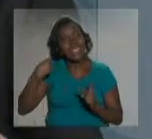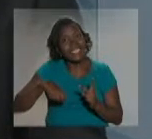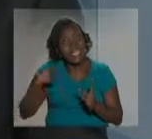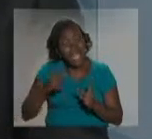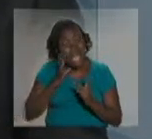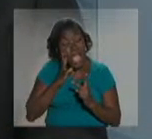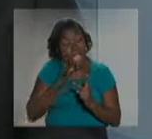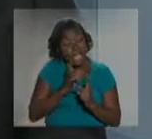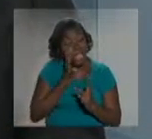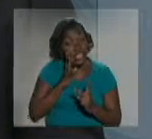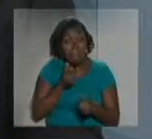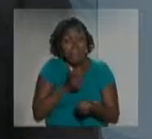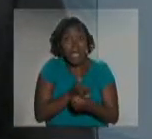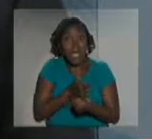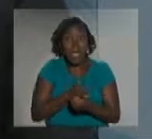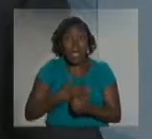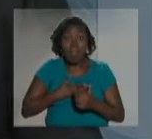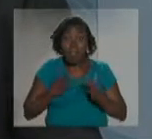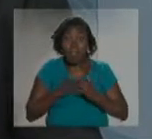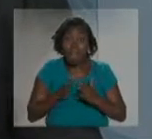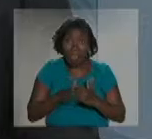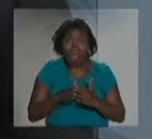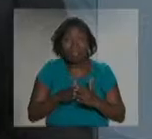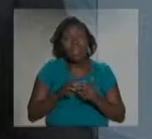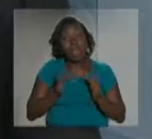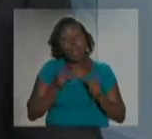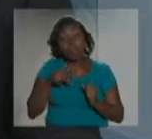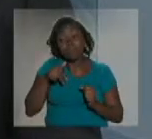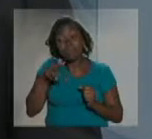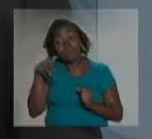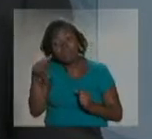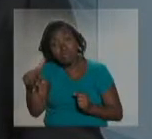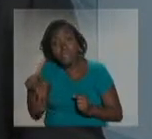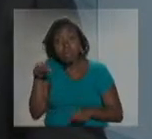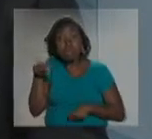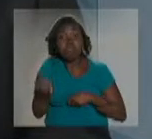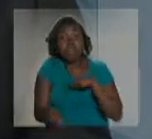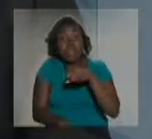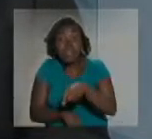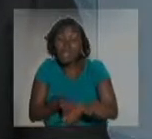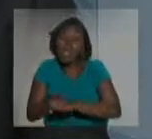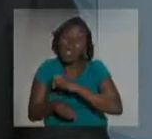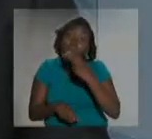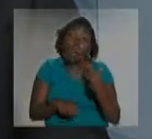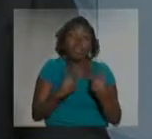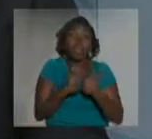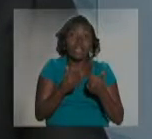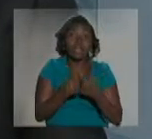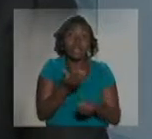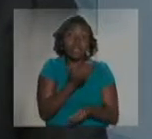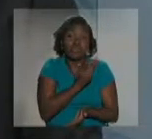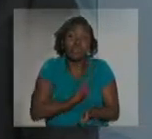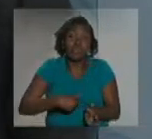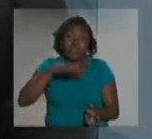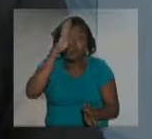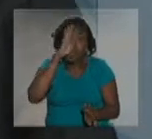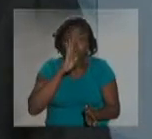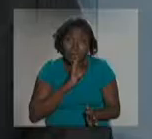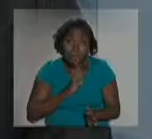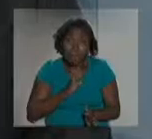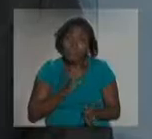atendidos mais próximo da minha casa, e aí eu posso fazer de algumas vezes a pé, por bicicleta, ou também por transporte público. Então, é menos gasto, maior